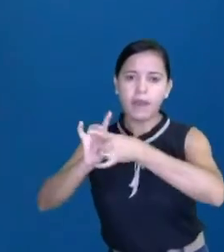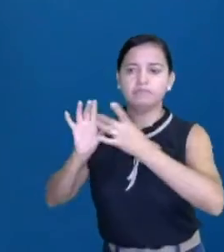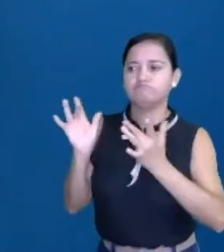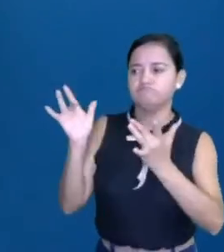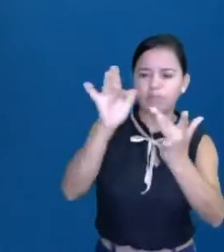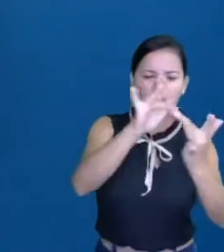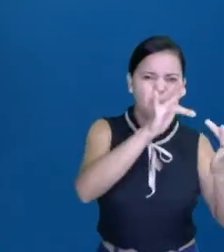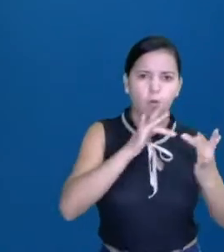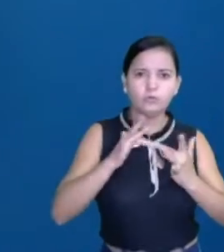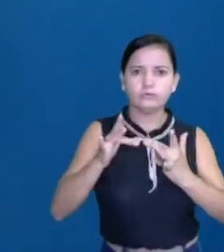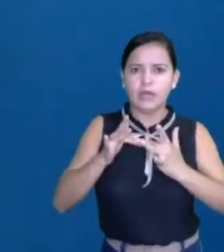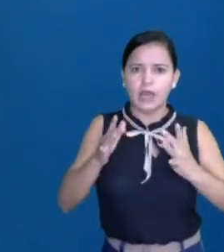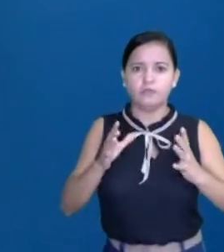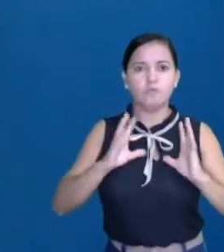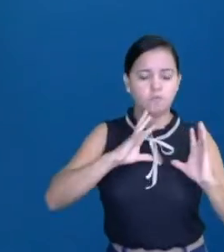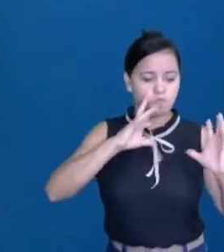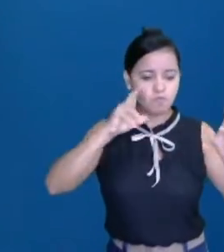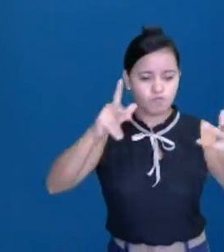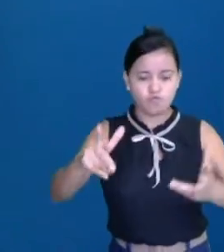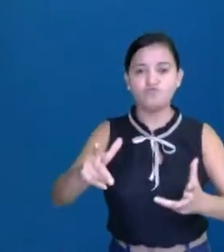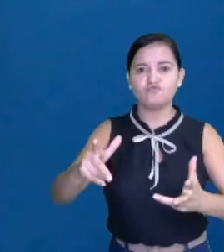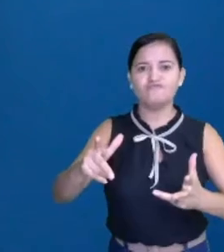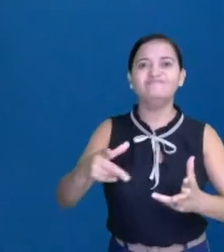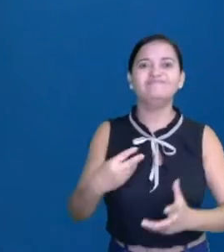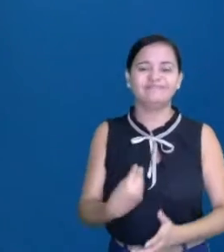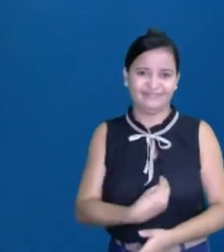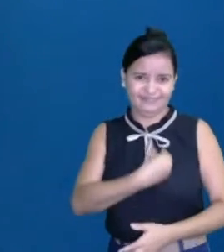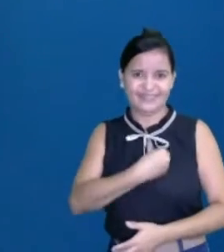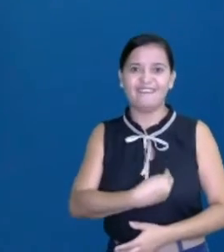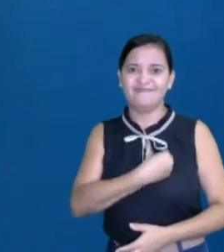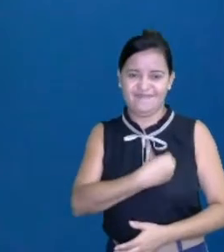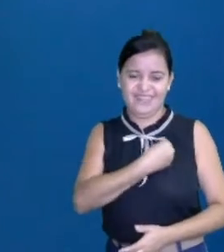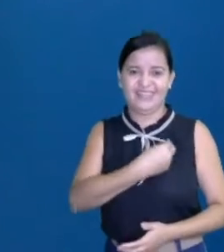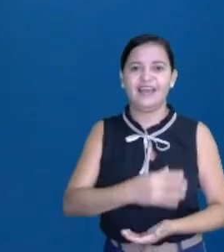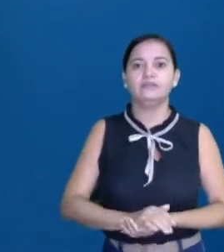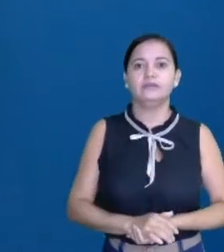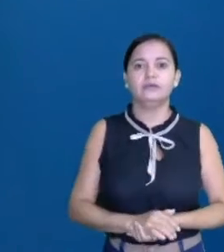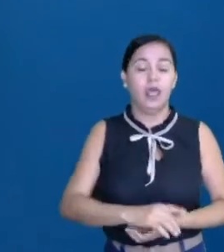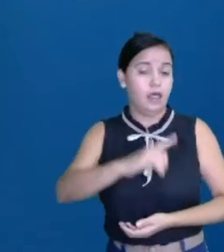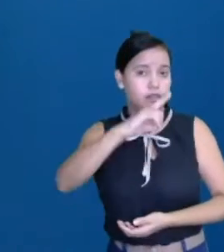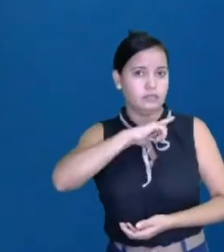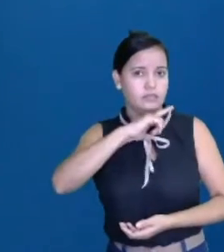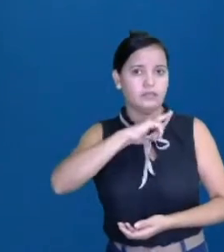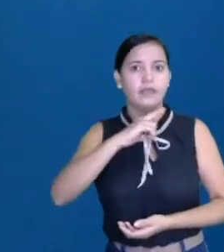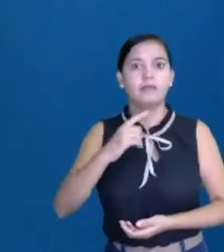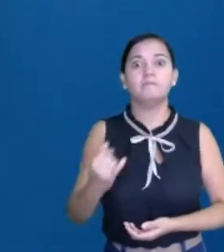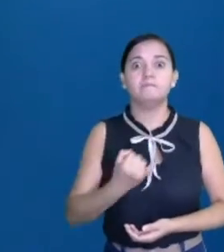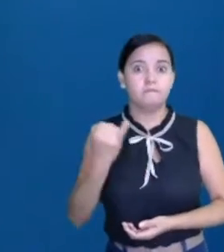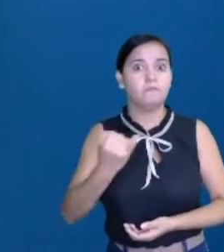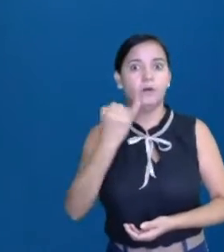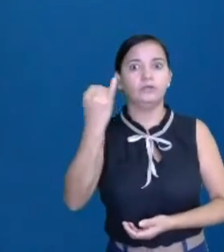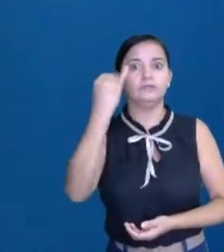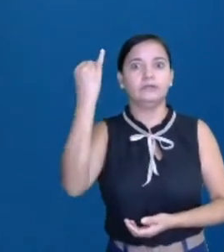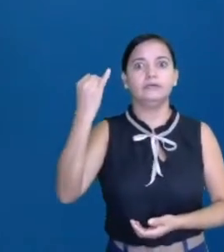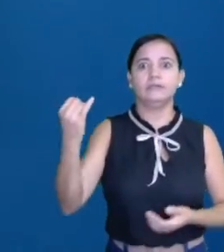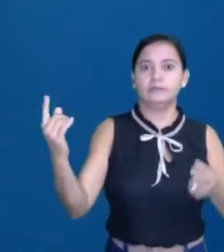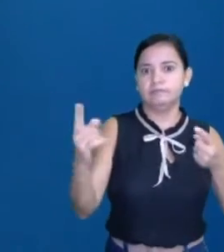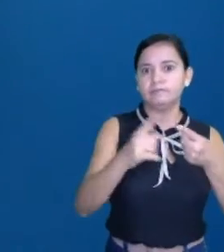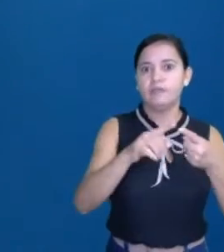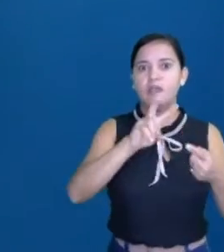mundo inorgânico com esse mundo orgânico. Então, a existência dos dois se dá a partir dessa relação